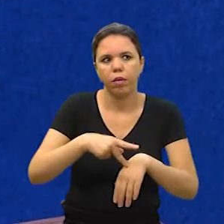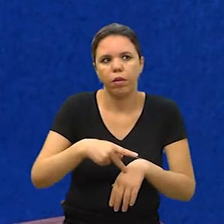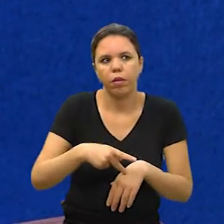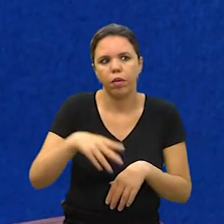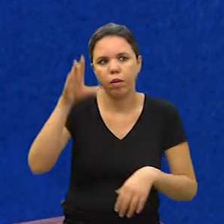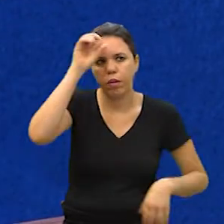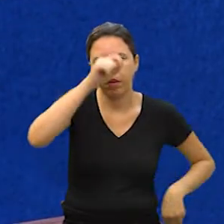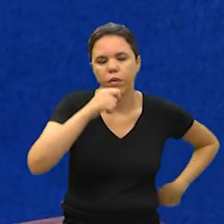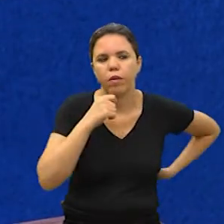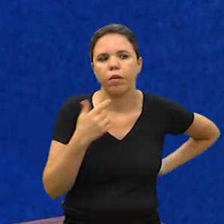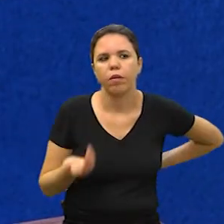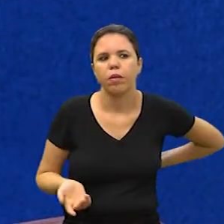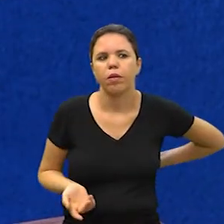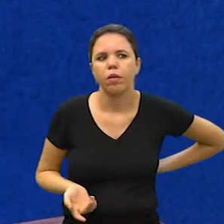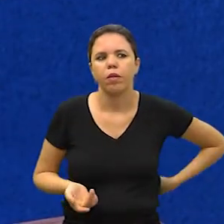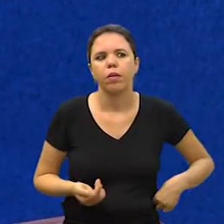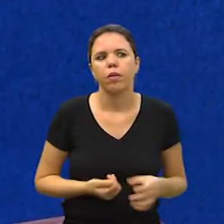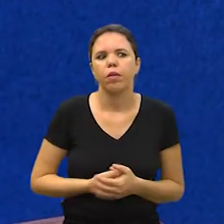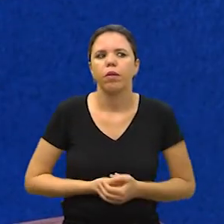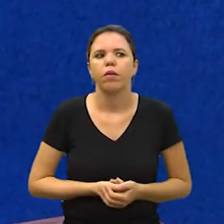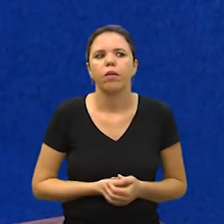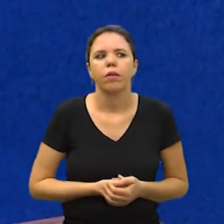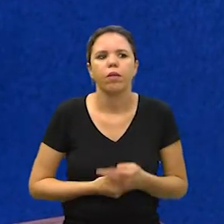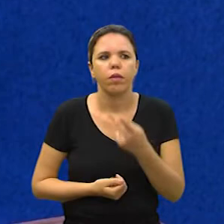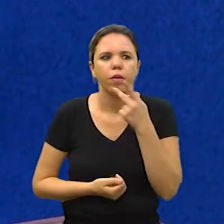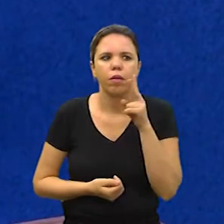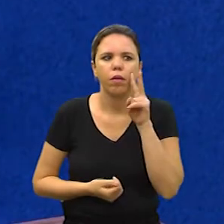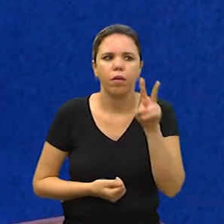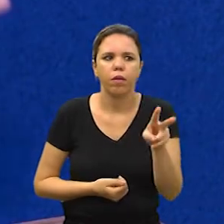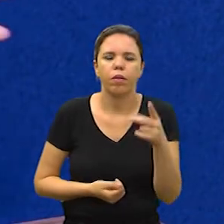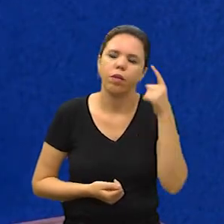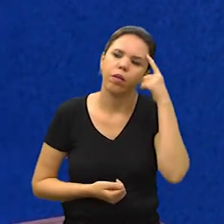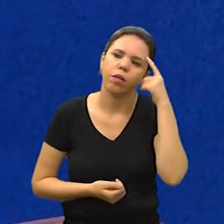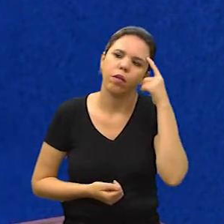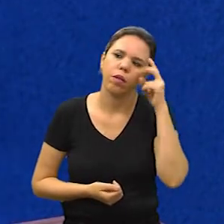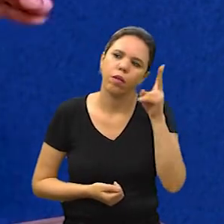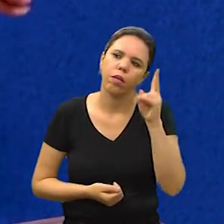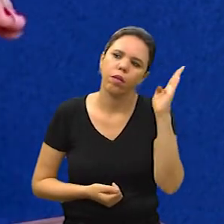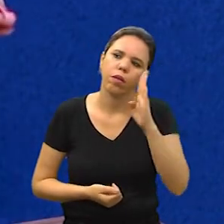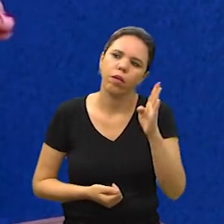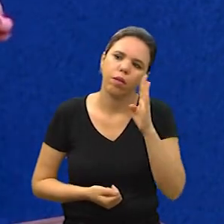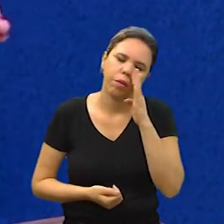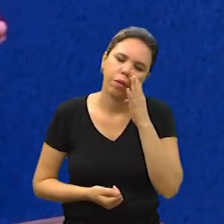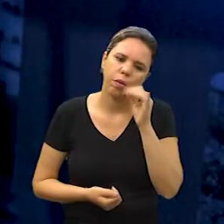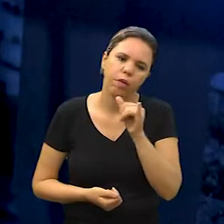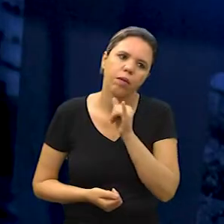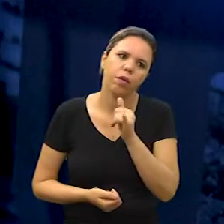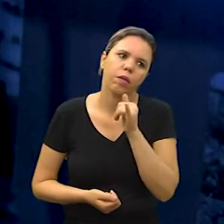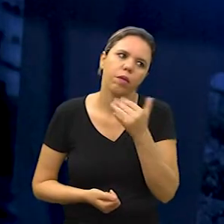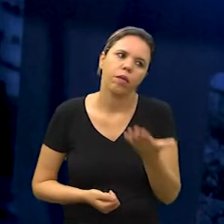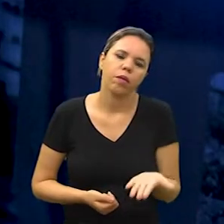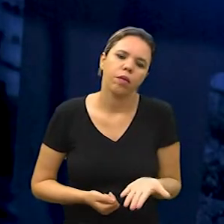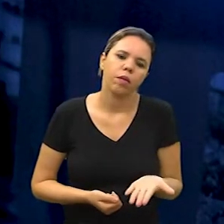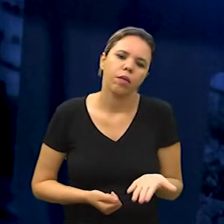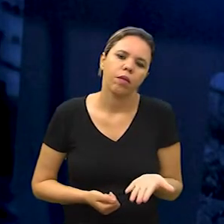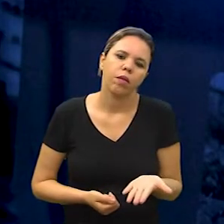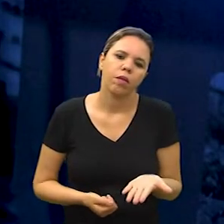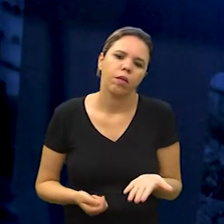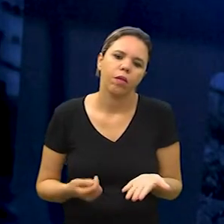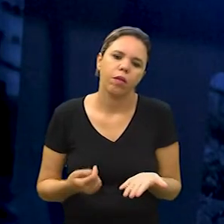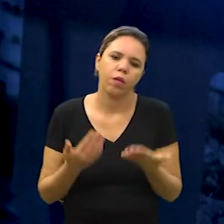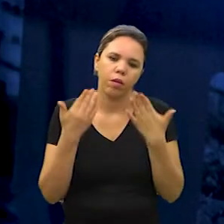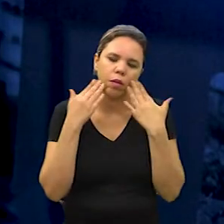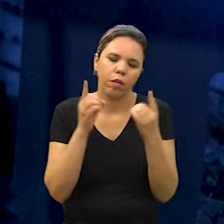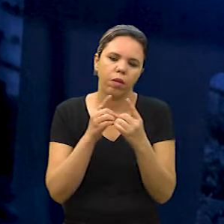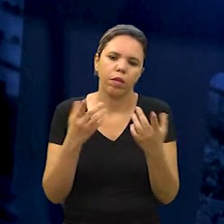aqui aprendendo, quando a gente fala e vê, a gente pensa sempre que o brasileiro, por exemplo, que ele vai prestar